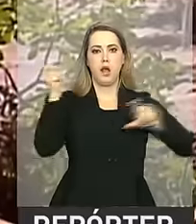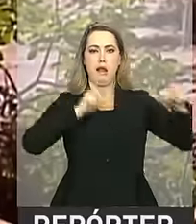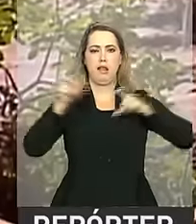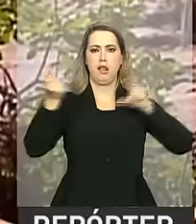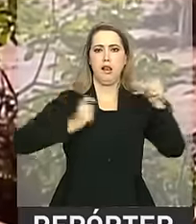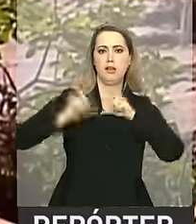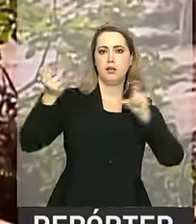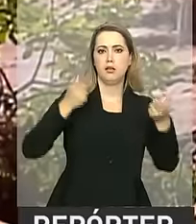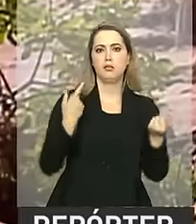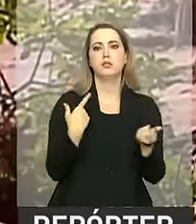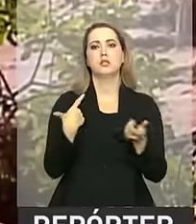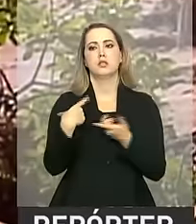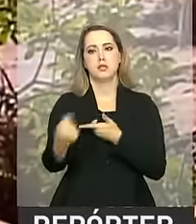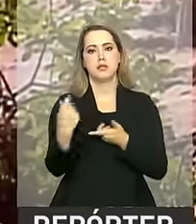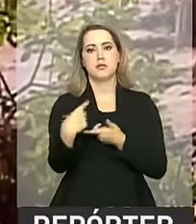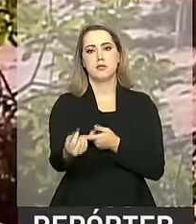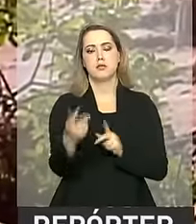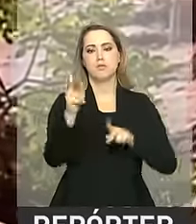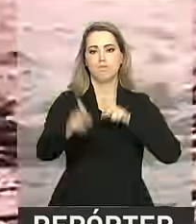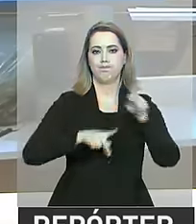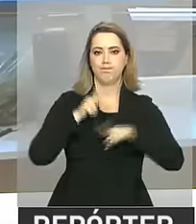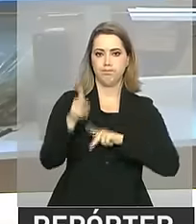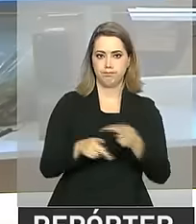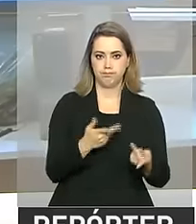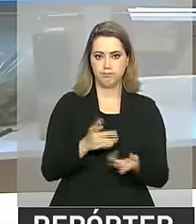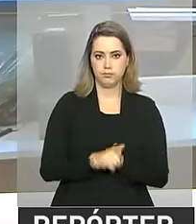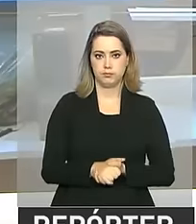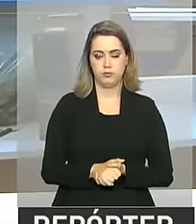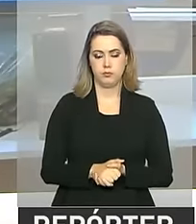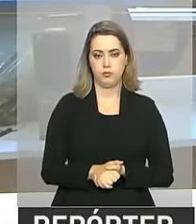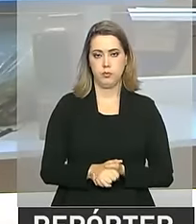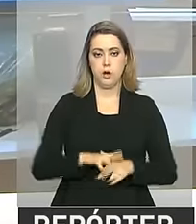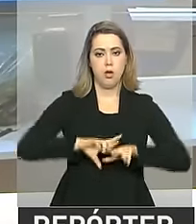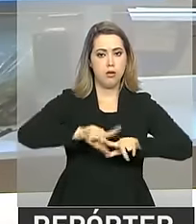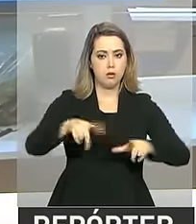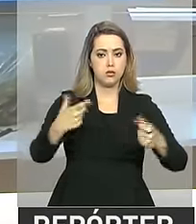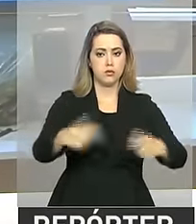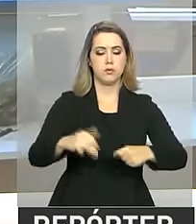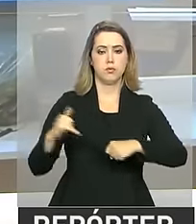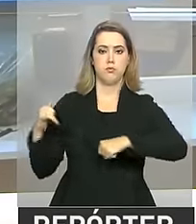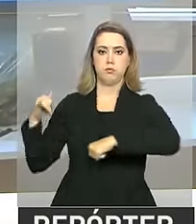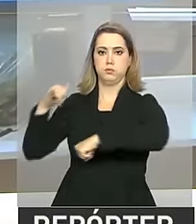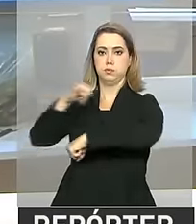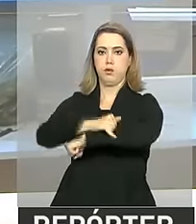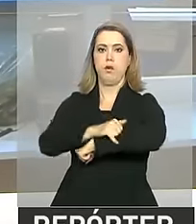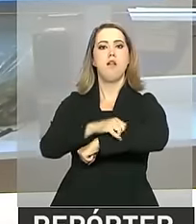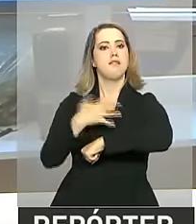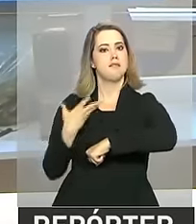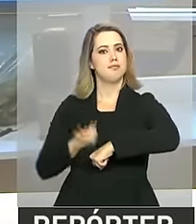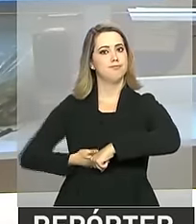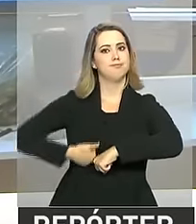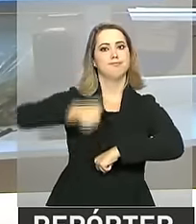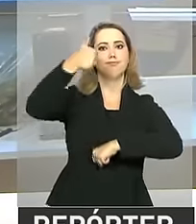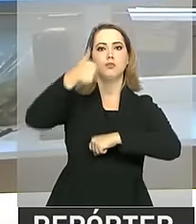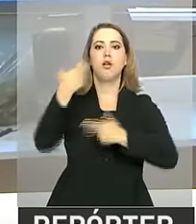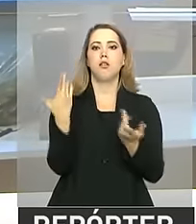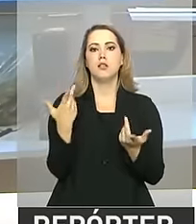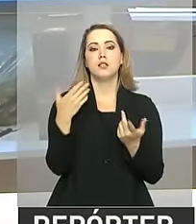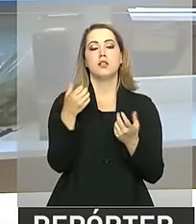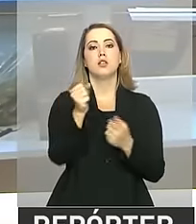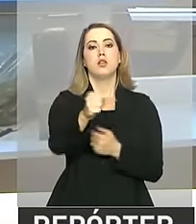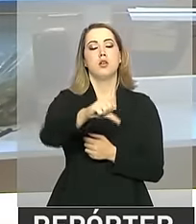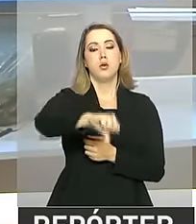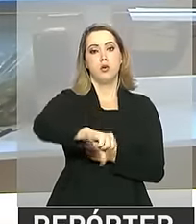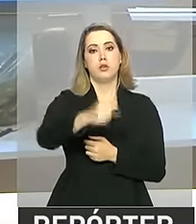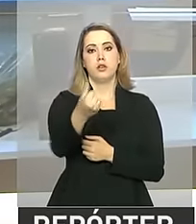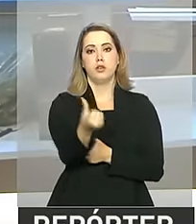alerta e remoção de pessoas. Aeroportos brasileiros têm aprovação recorde de 89% dos